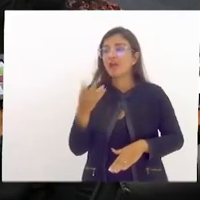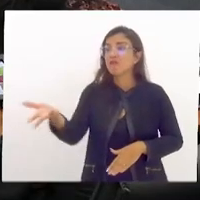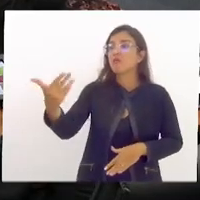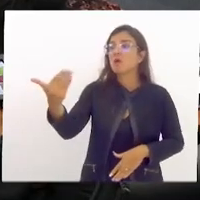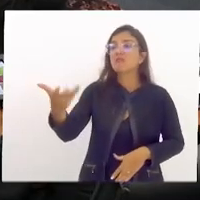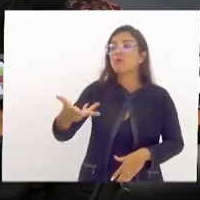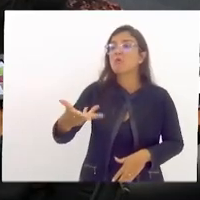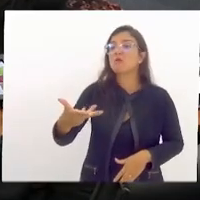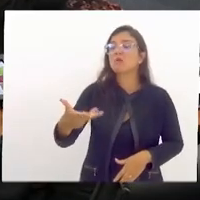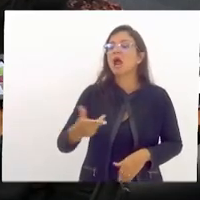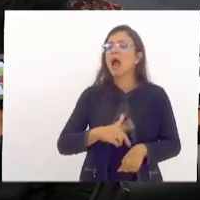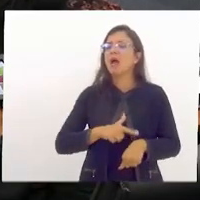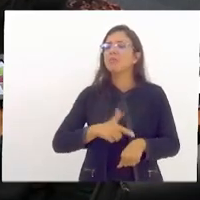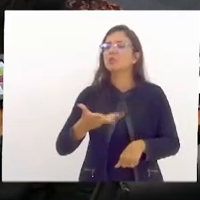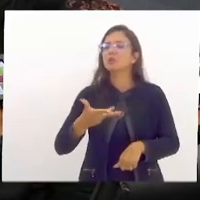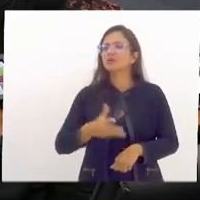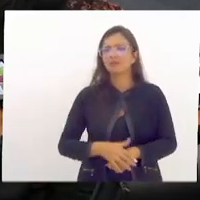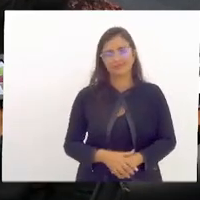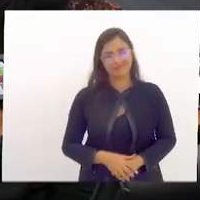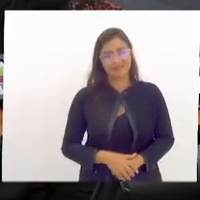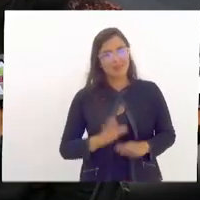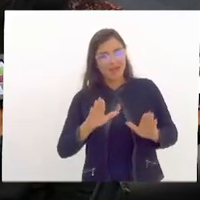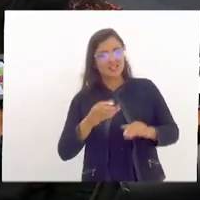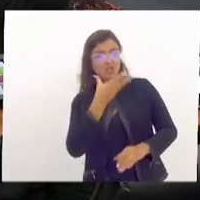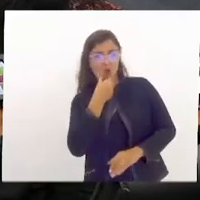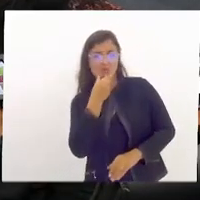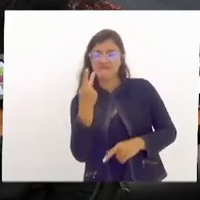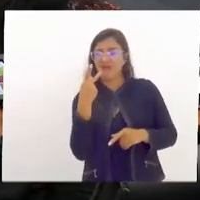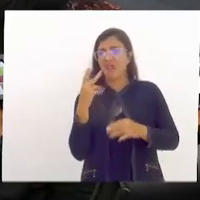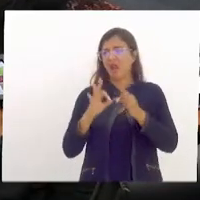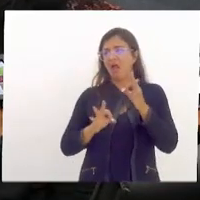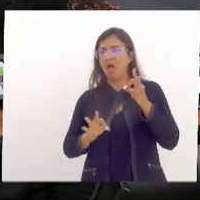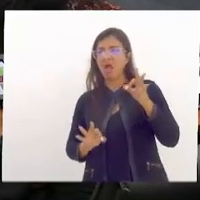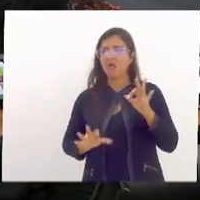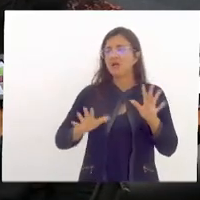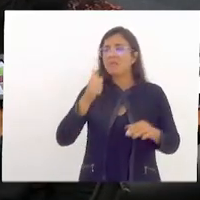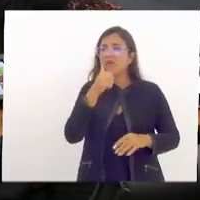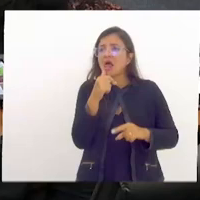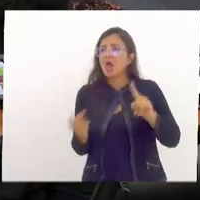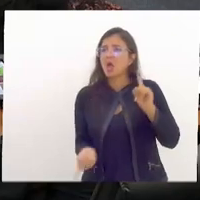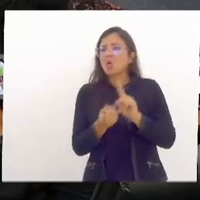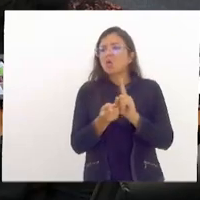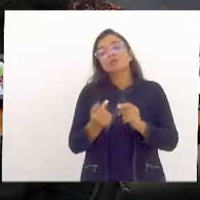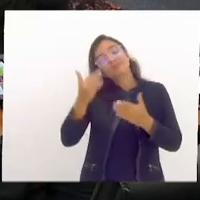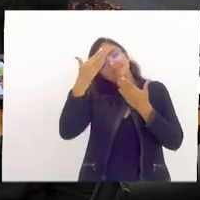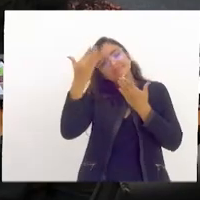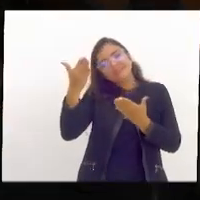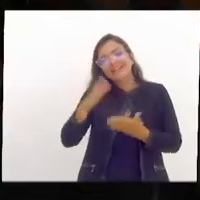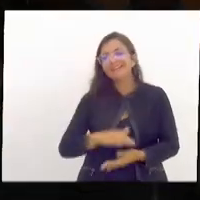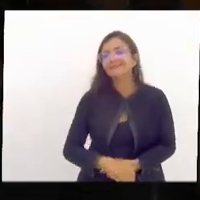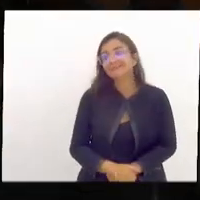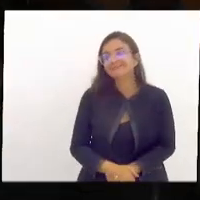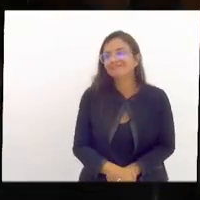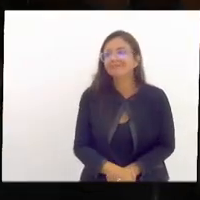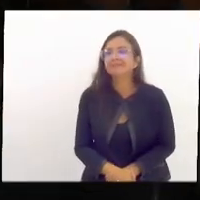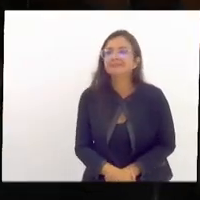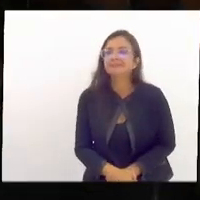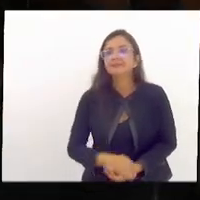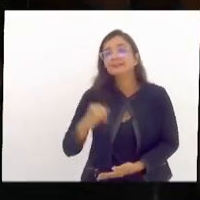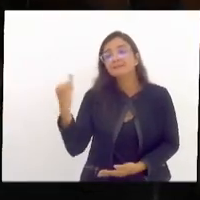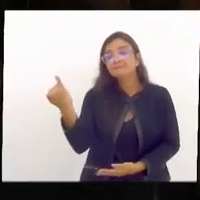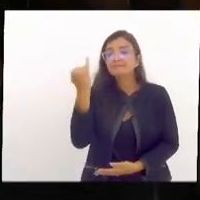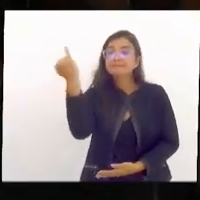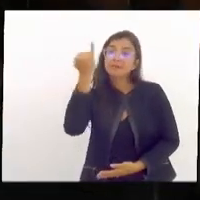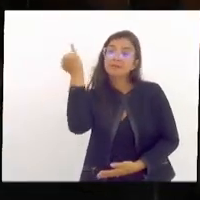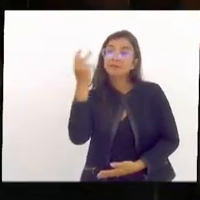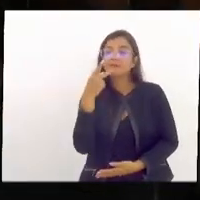apressa a gente, quando vários homens já falaram o tempo que quiseram, né? Então, obrigada por essa